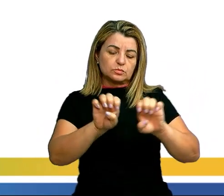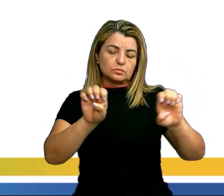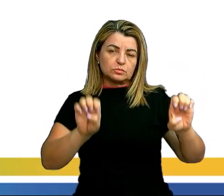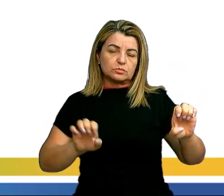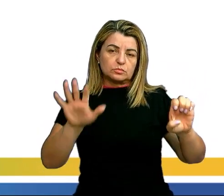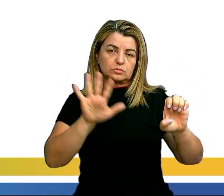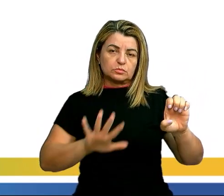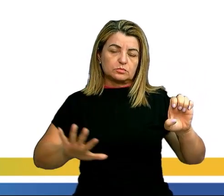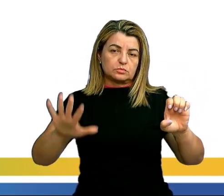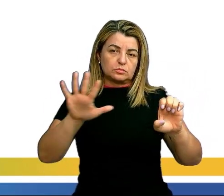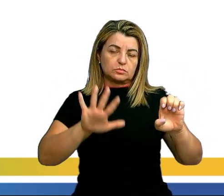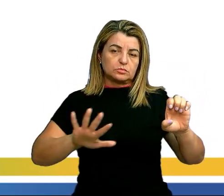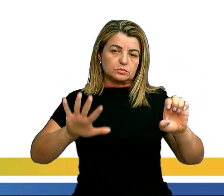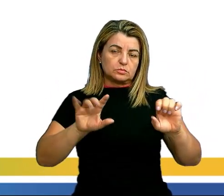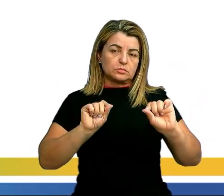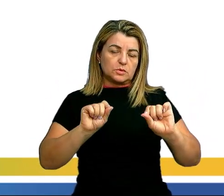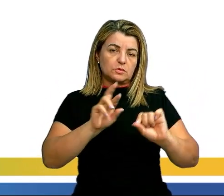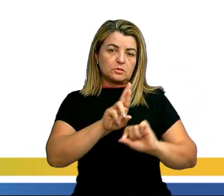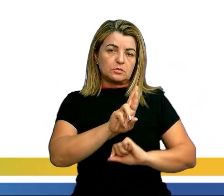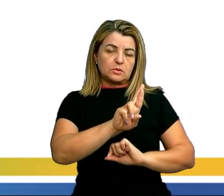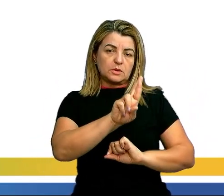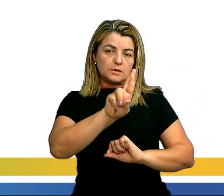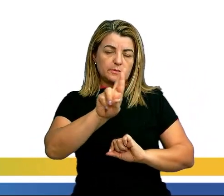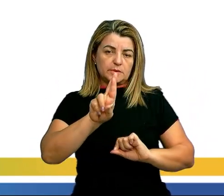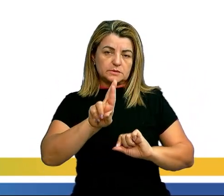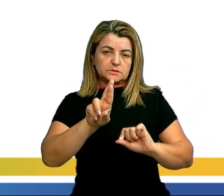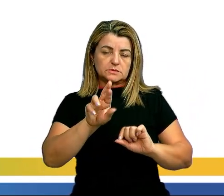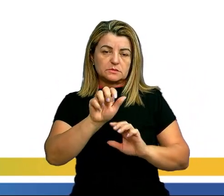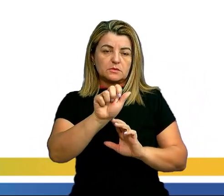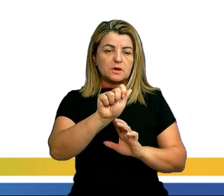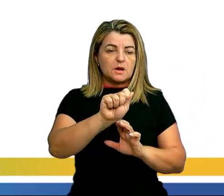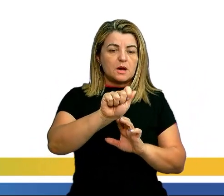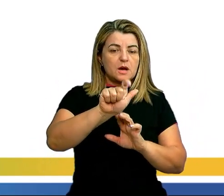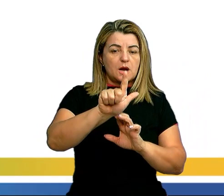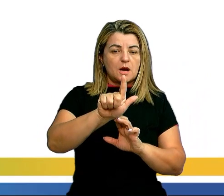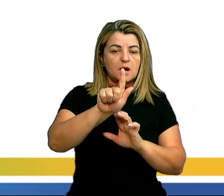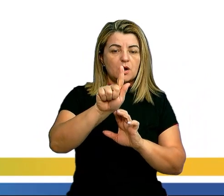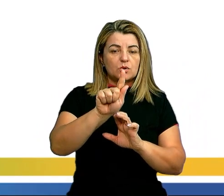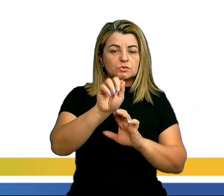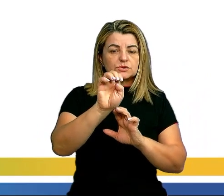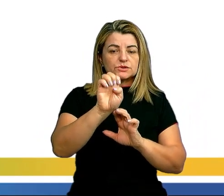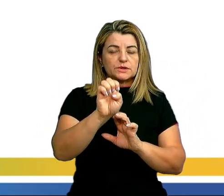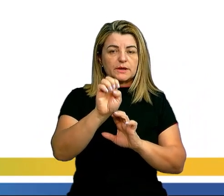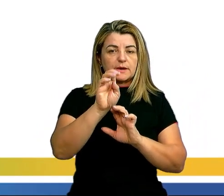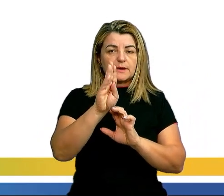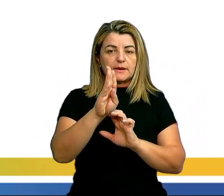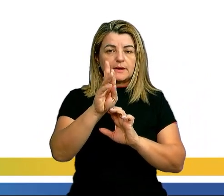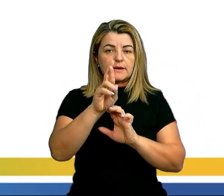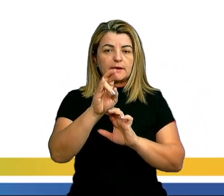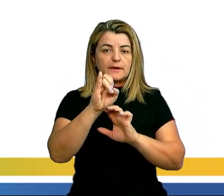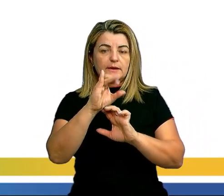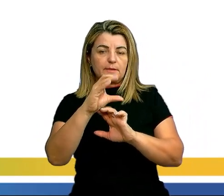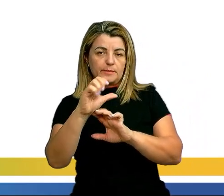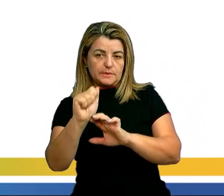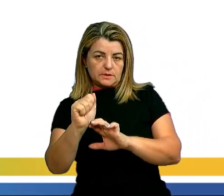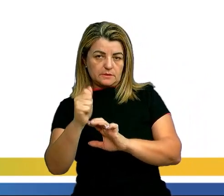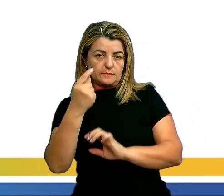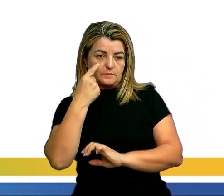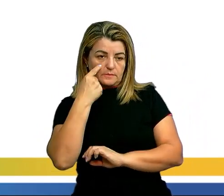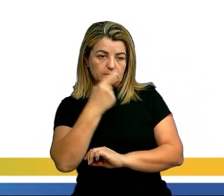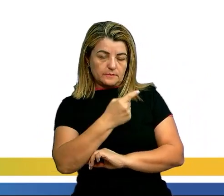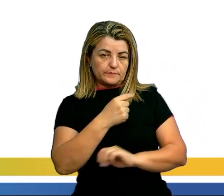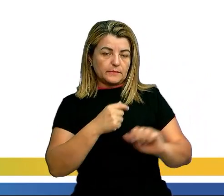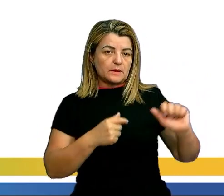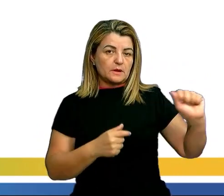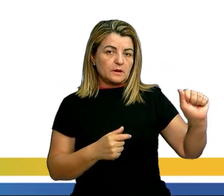reta é, portanto, uma representação algébrica da reta e pode ser descrita pela seguinte equação: